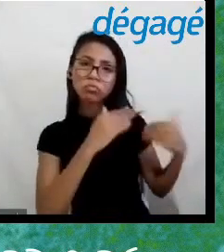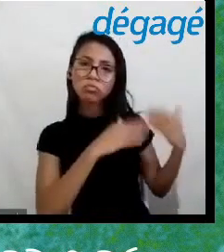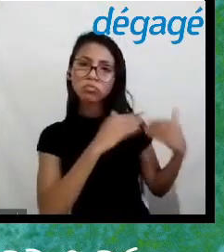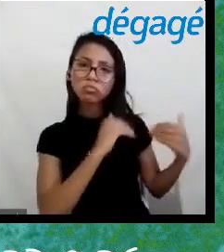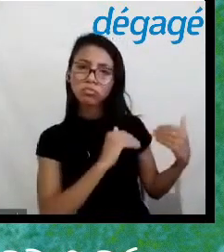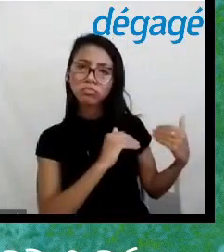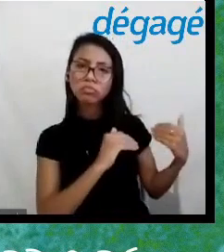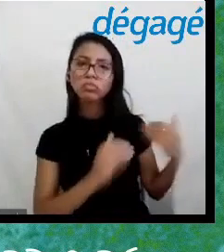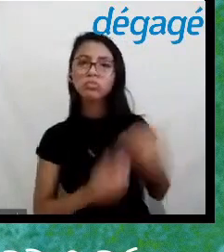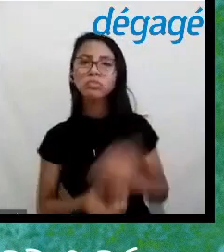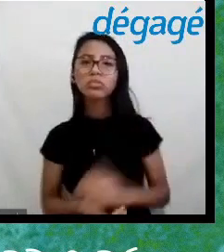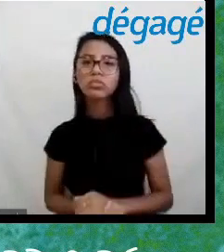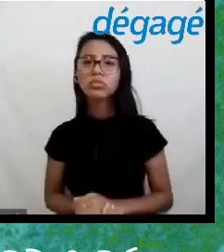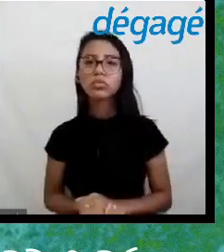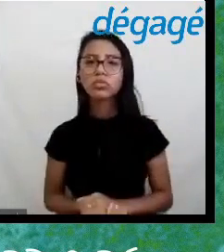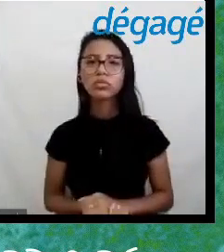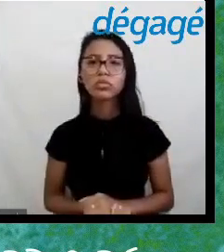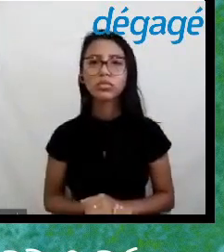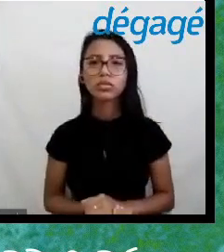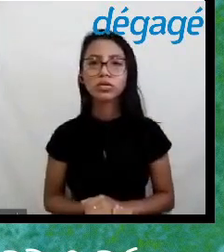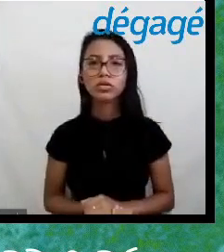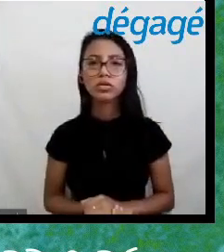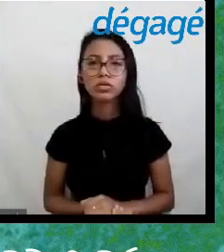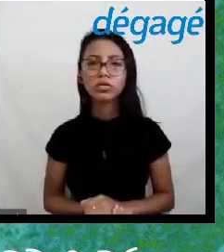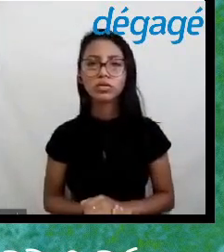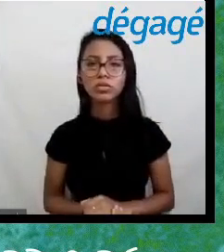falaram ontem, não sei se foi o Charles